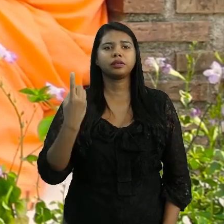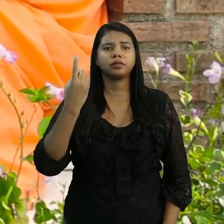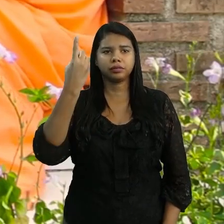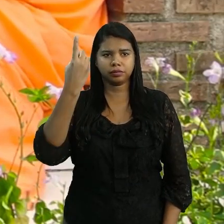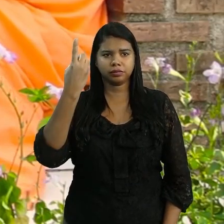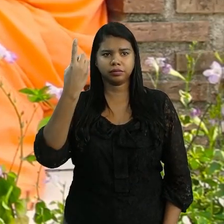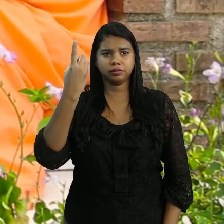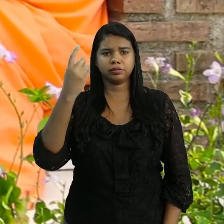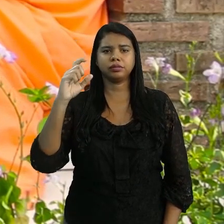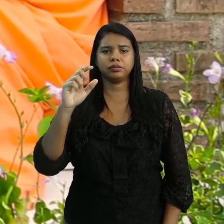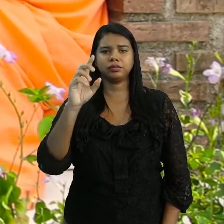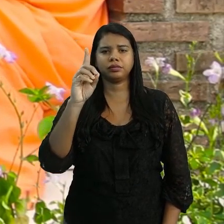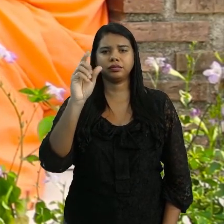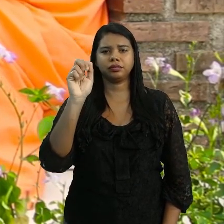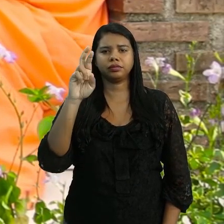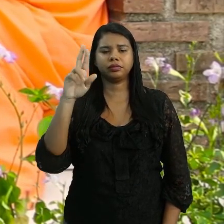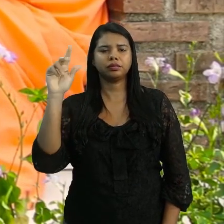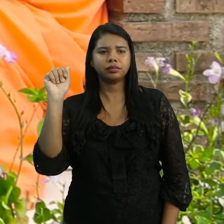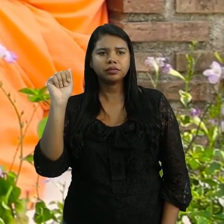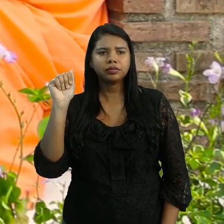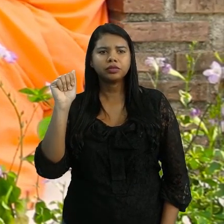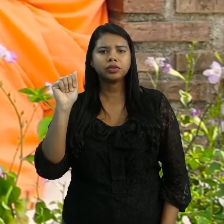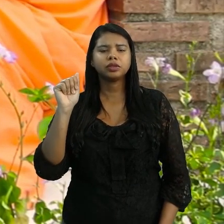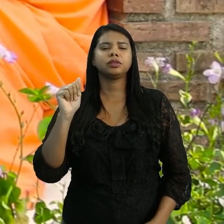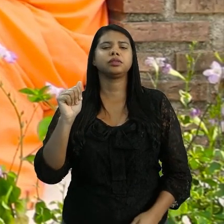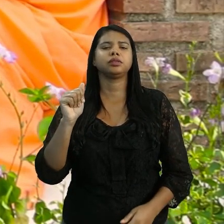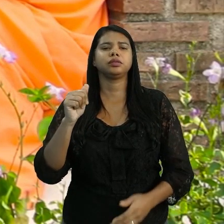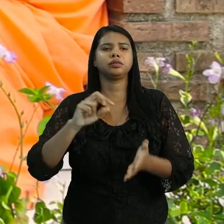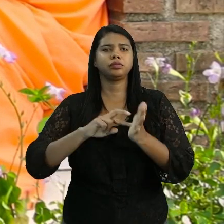Prabhupada, nosso mestre, ele interpreta a palavra religião